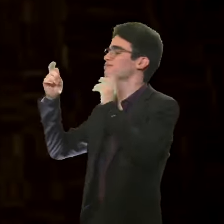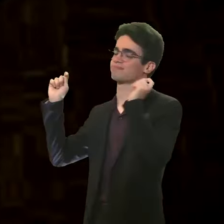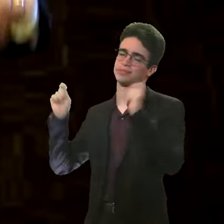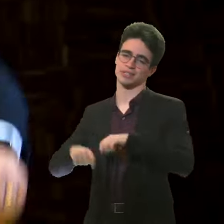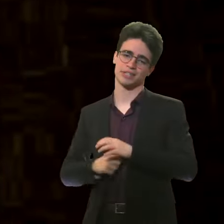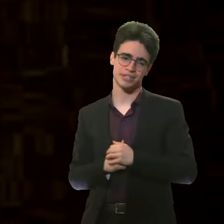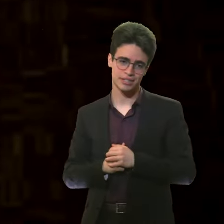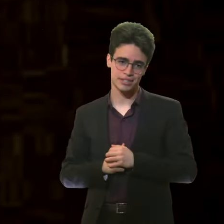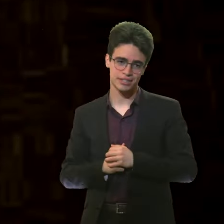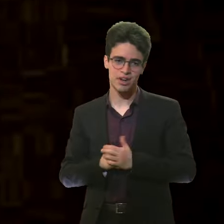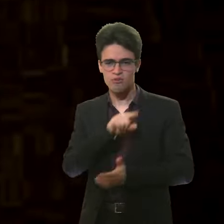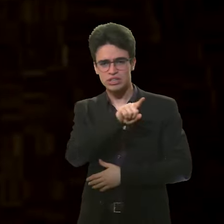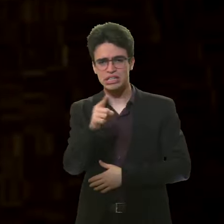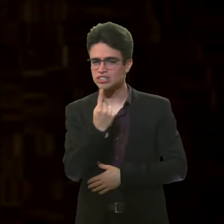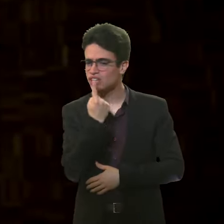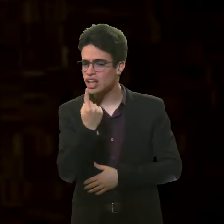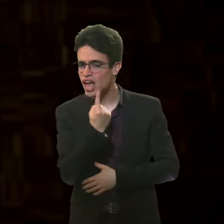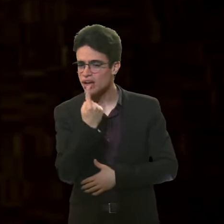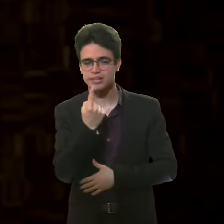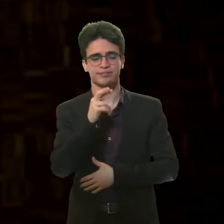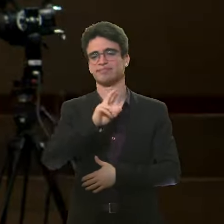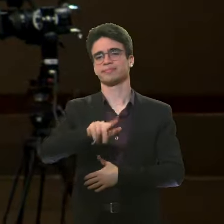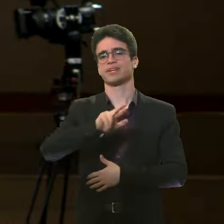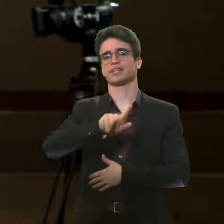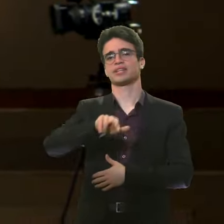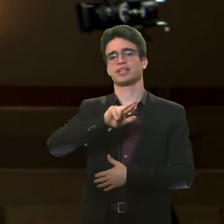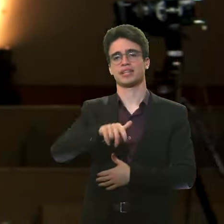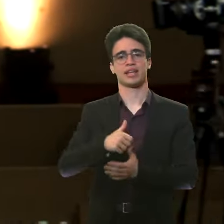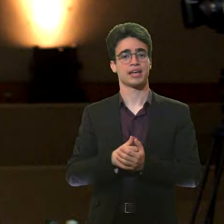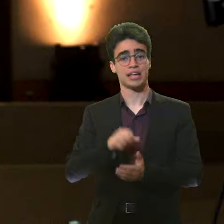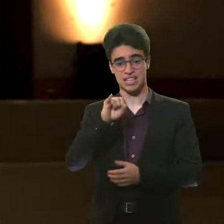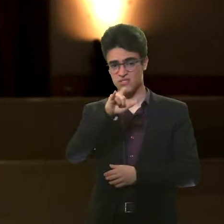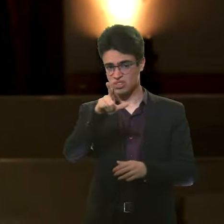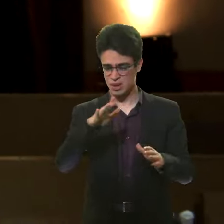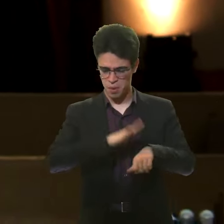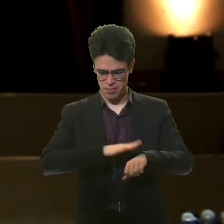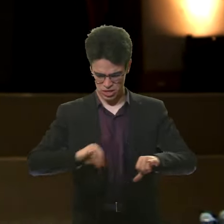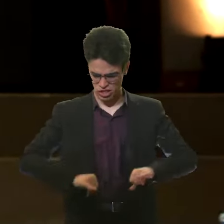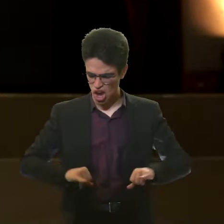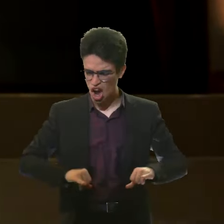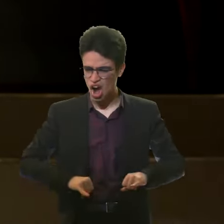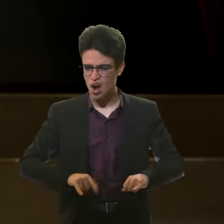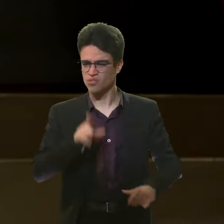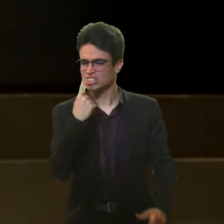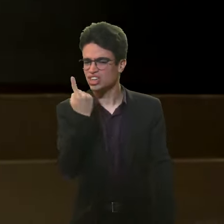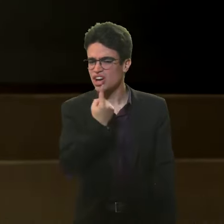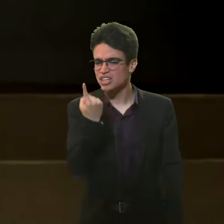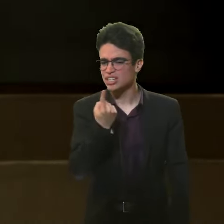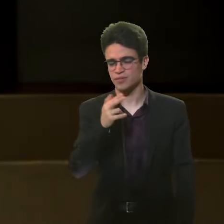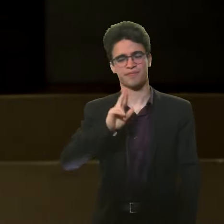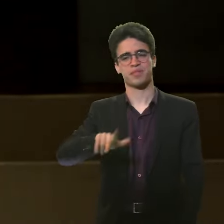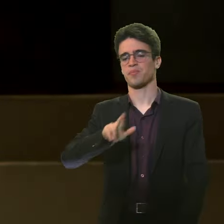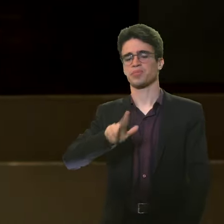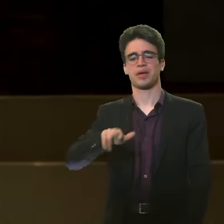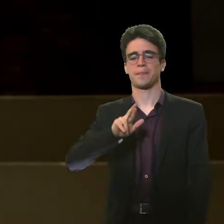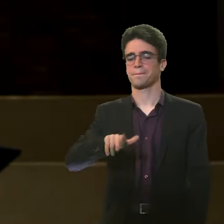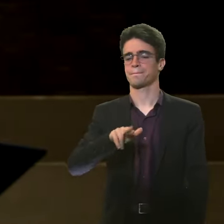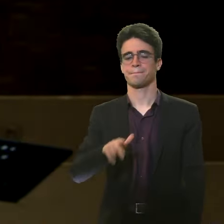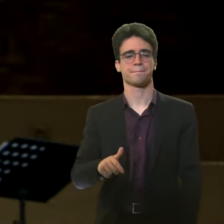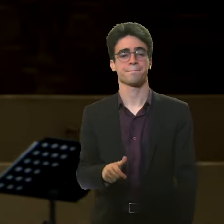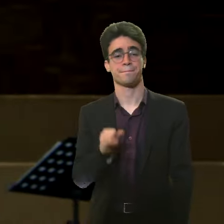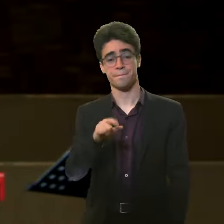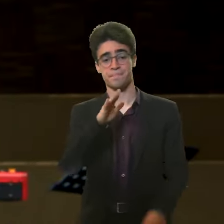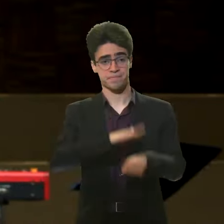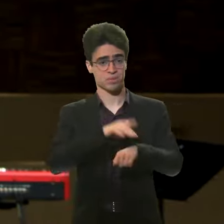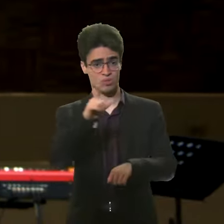não está sozinho. Quando você sofre, você não está sozinho. Ainda que você se sinta assim. Quando você